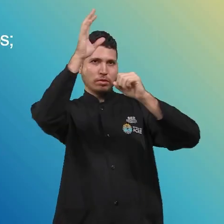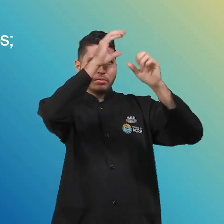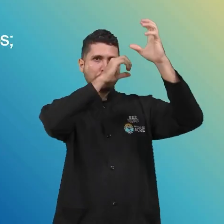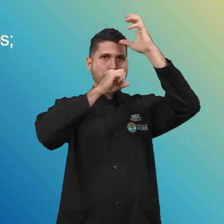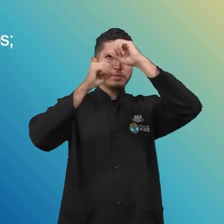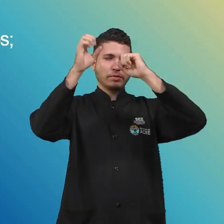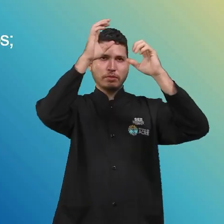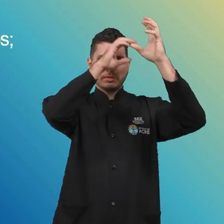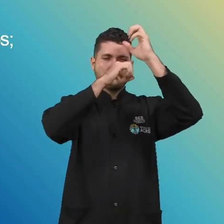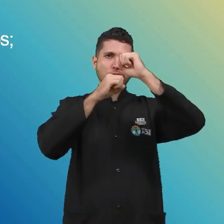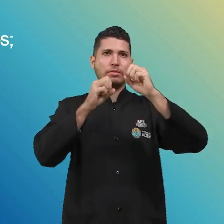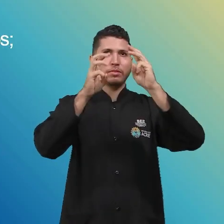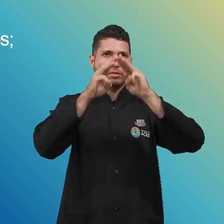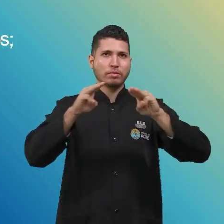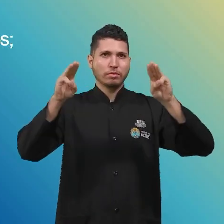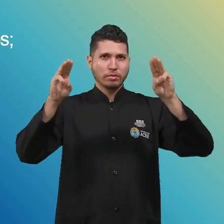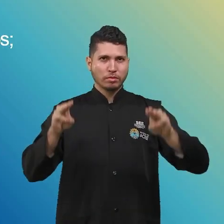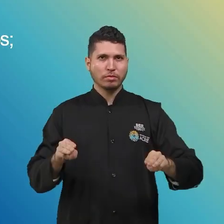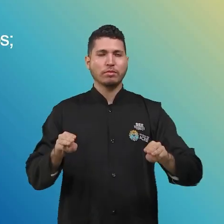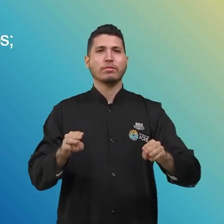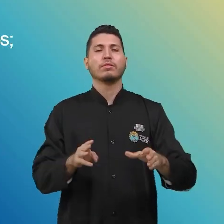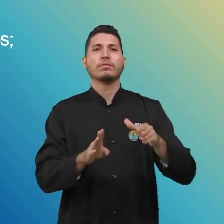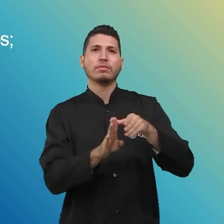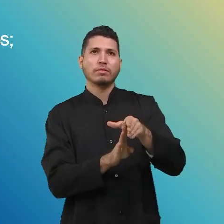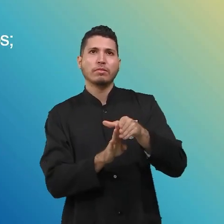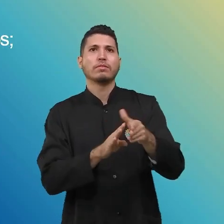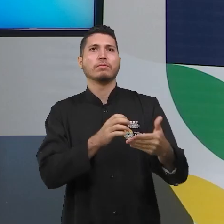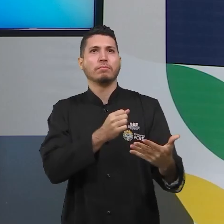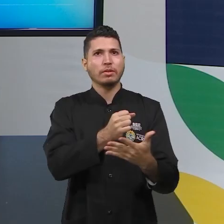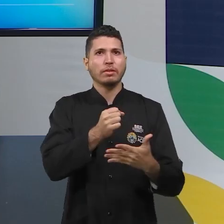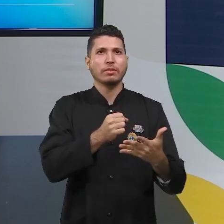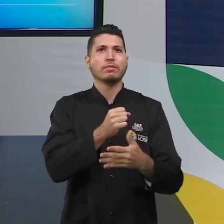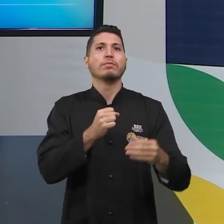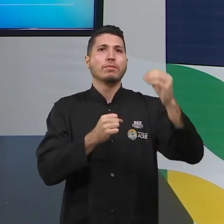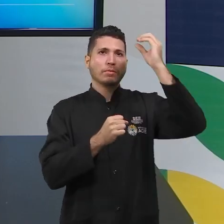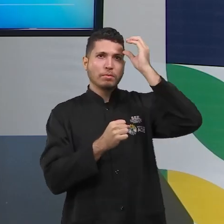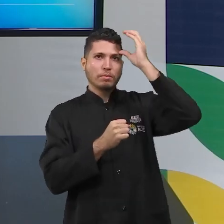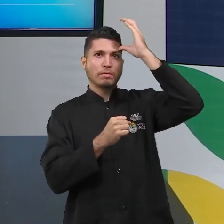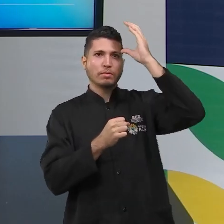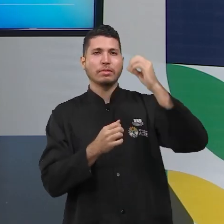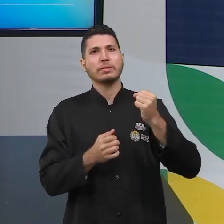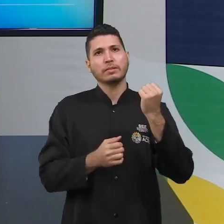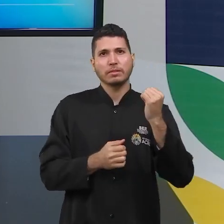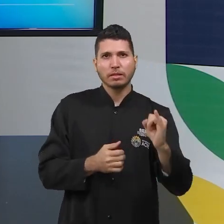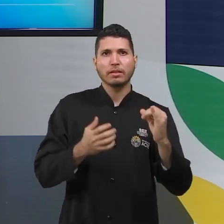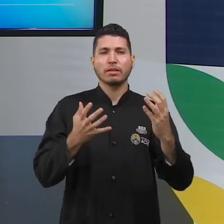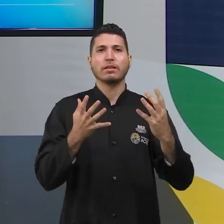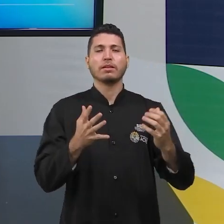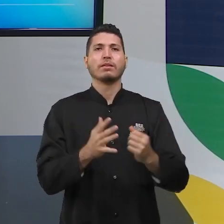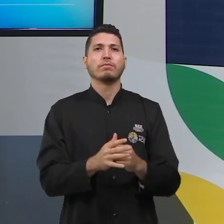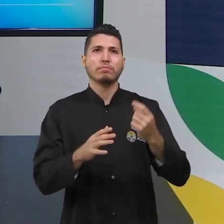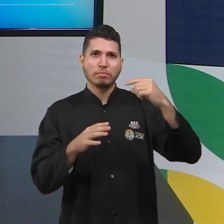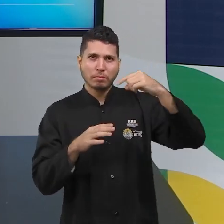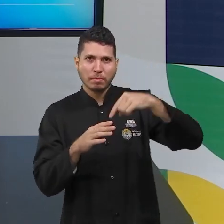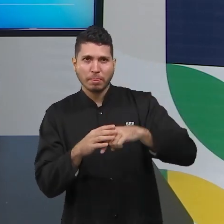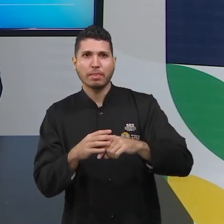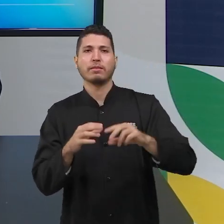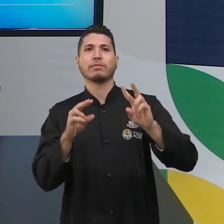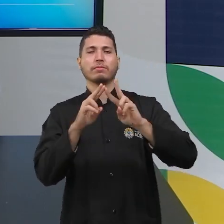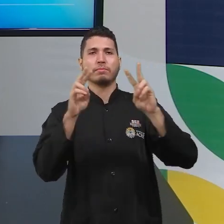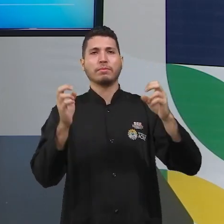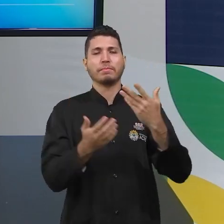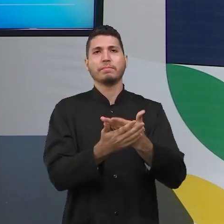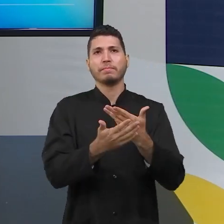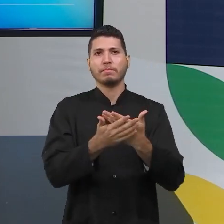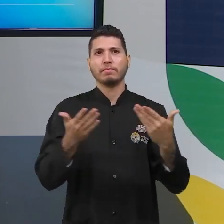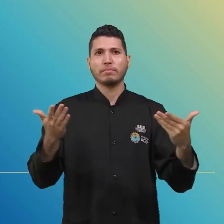são pontes essenciais para o conhecimento. Querendo saber mais sobre a nossa aula de hoje,